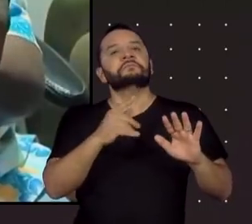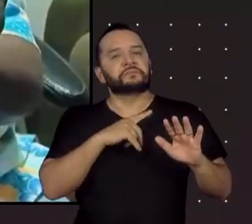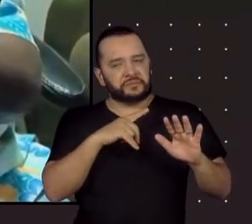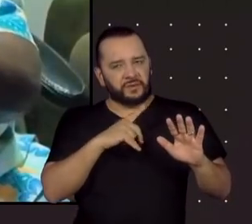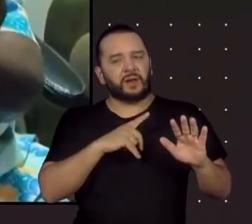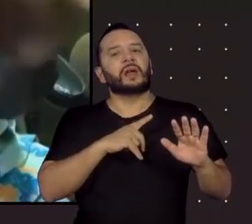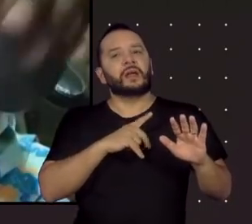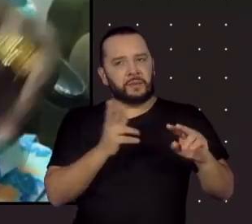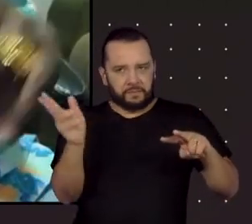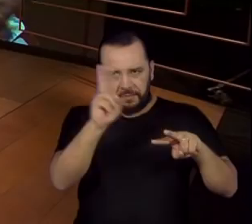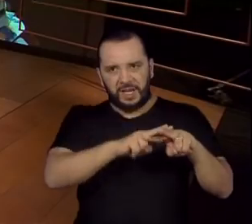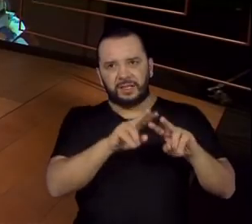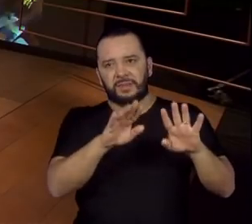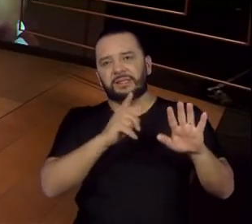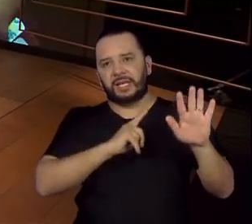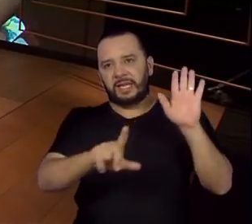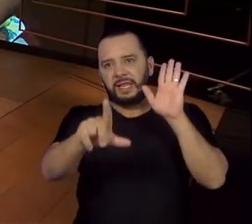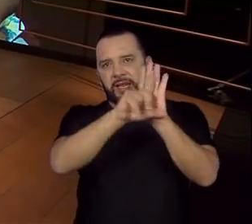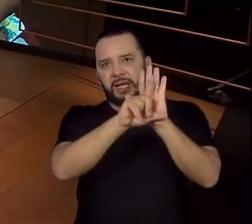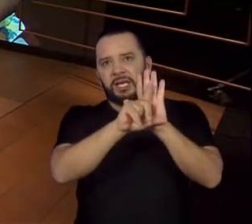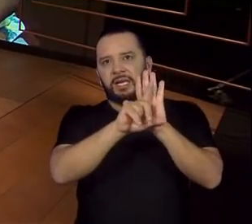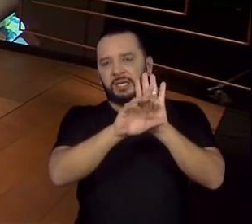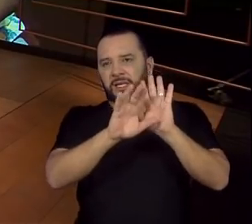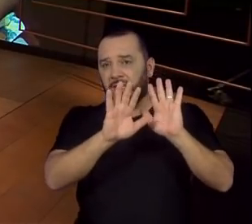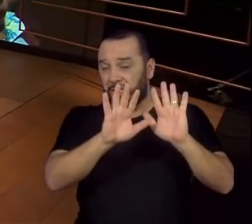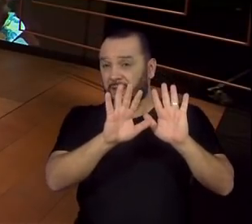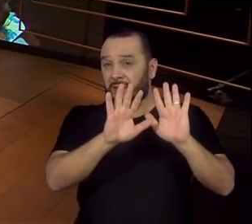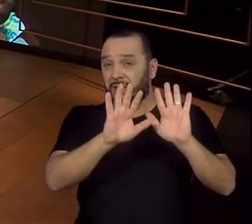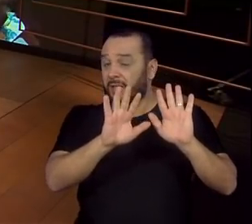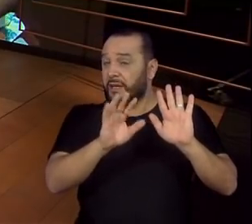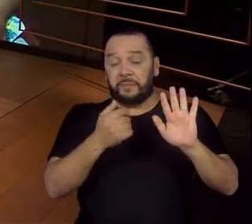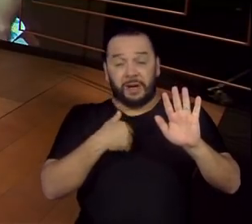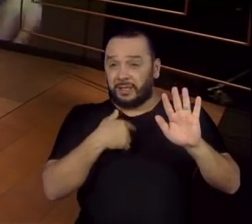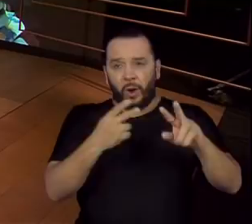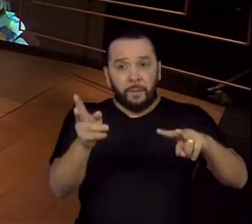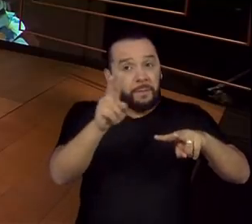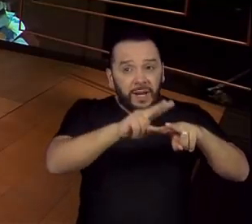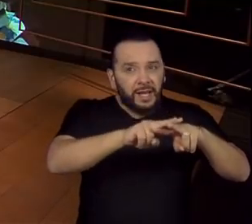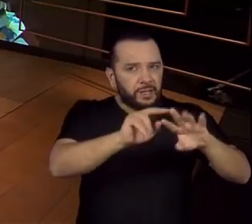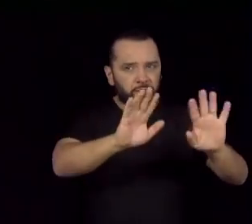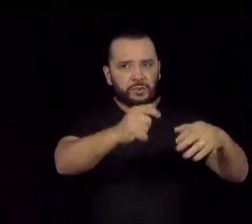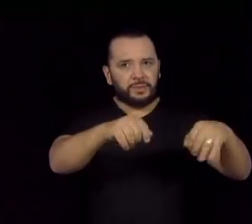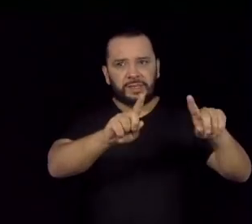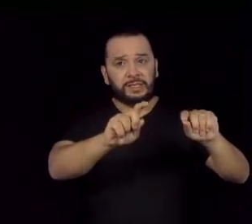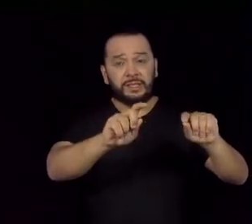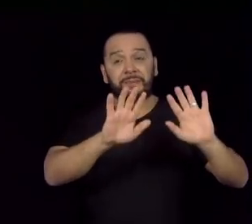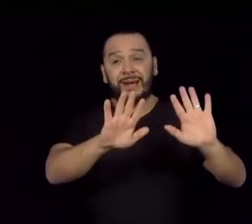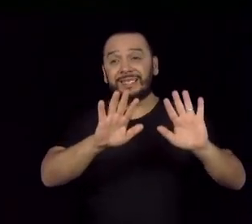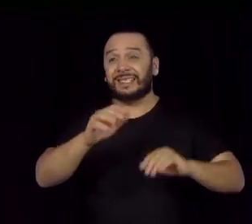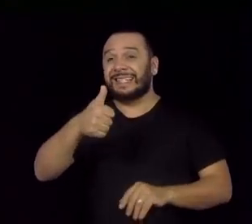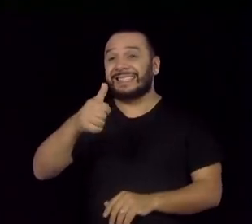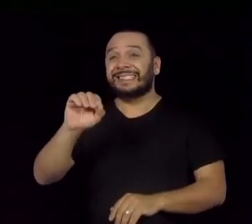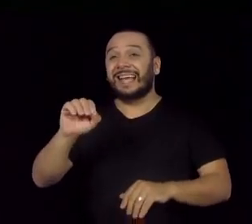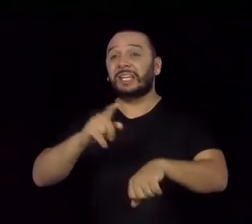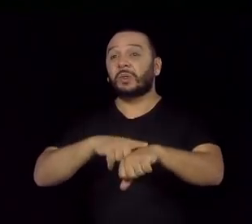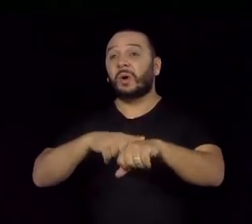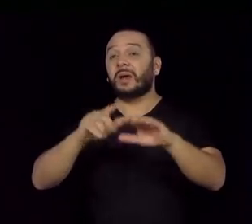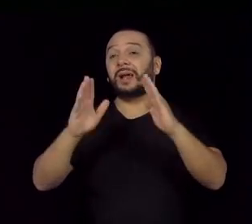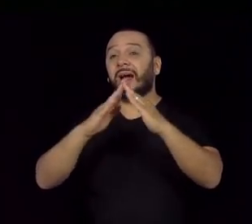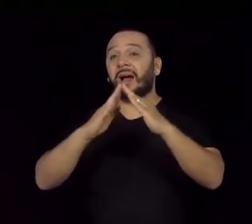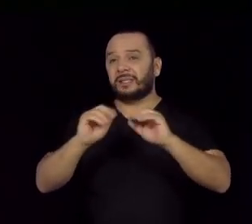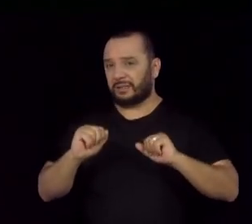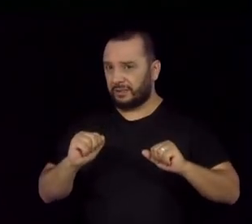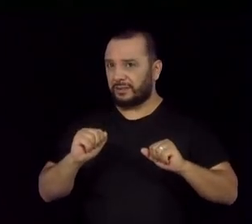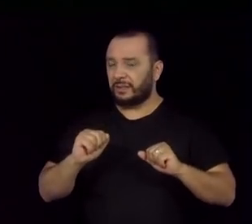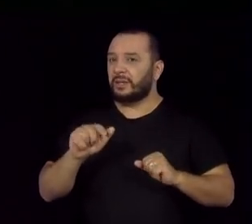leis. 10 horas em casa, não pode ter cargo público, e você não pode escolher o país que você quer ir.